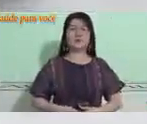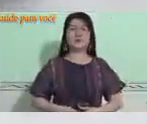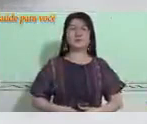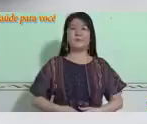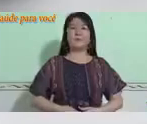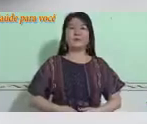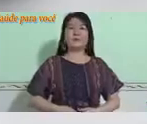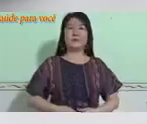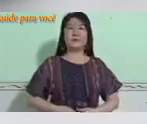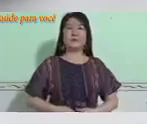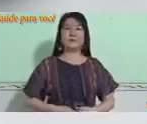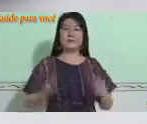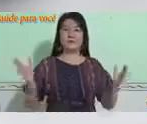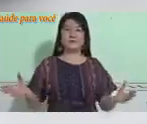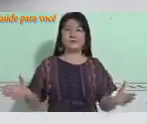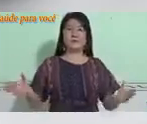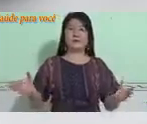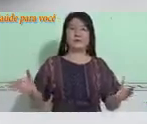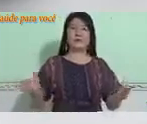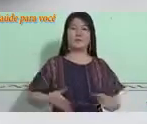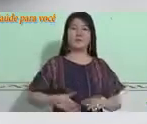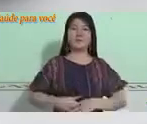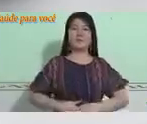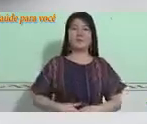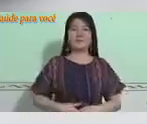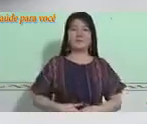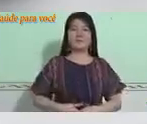A vitamina B12